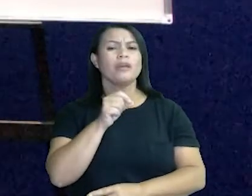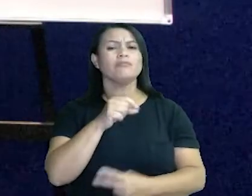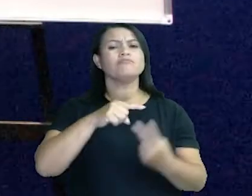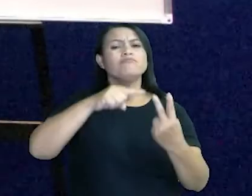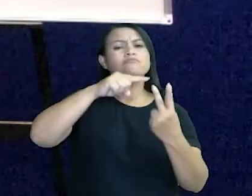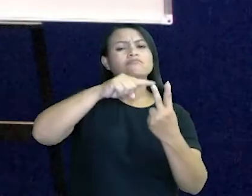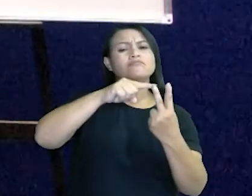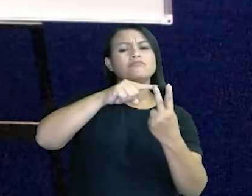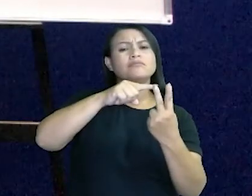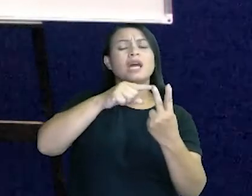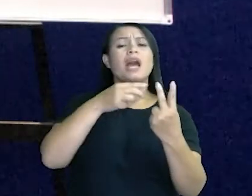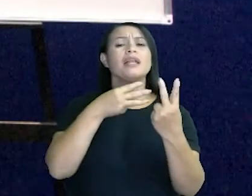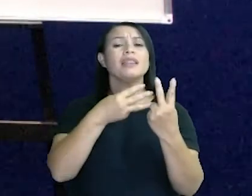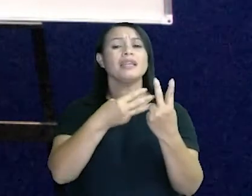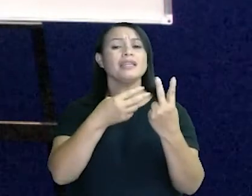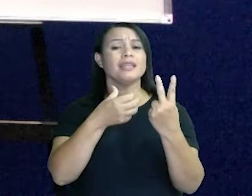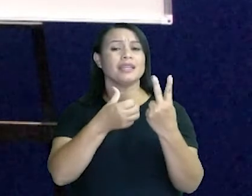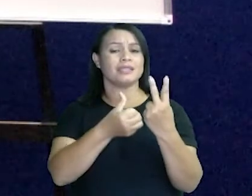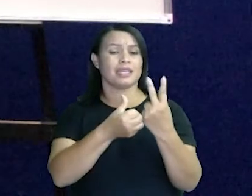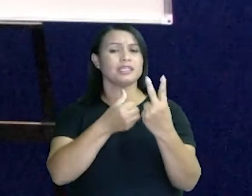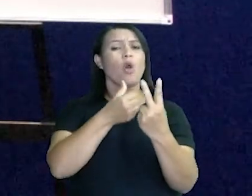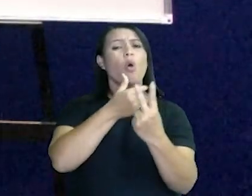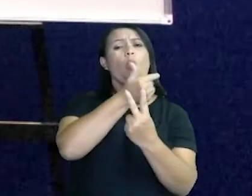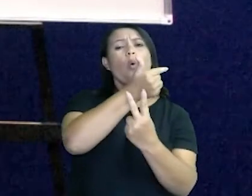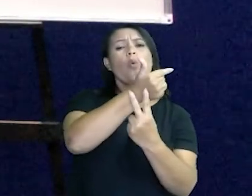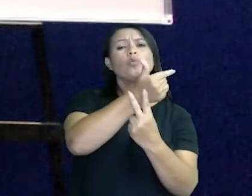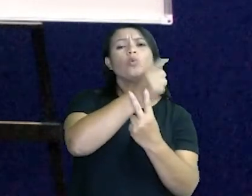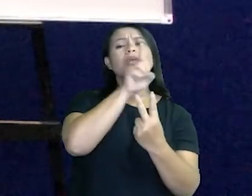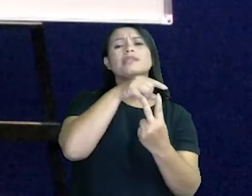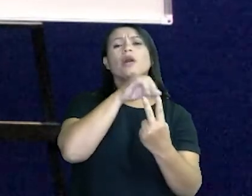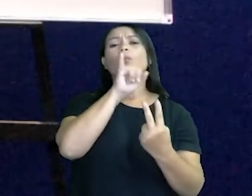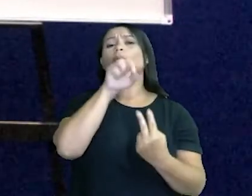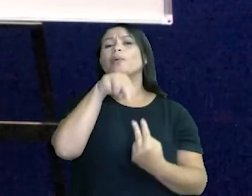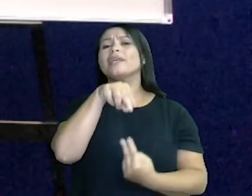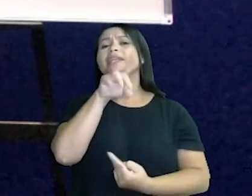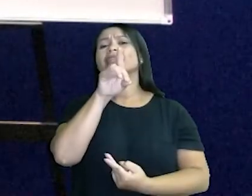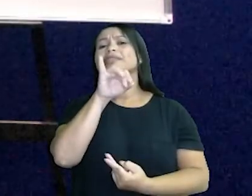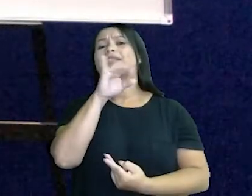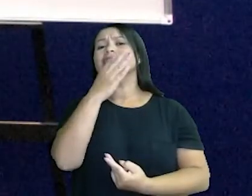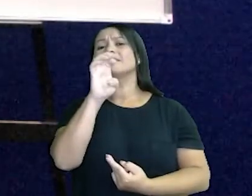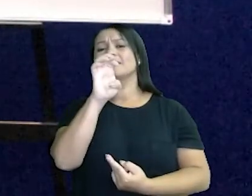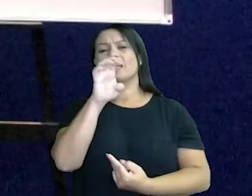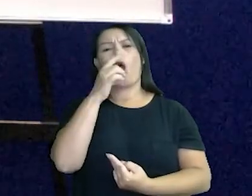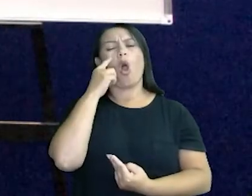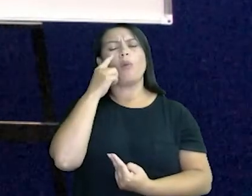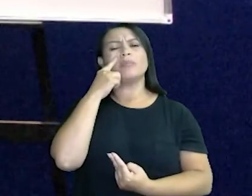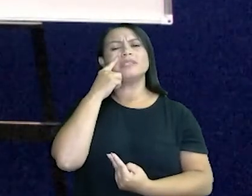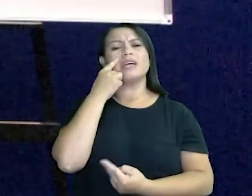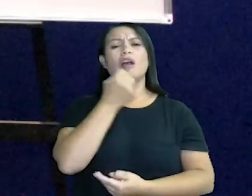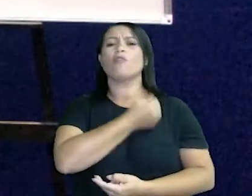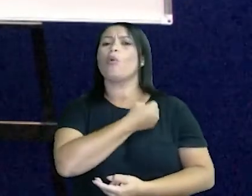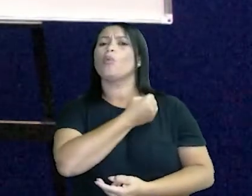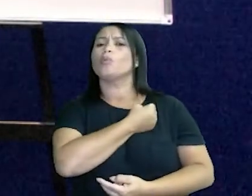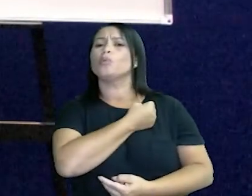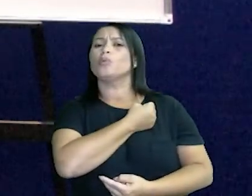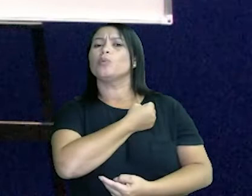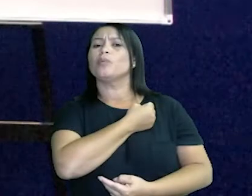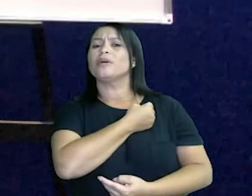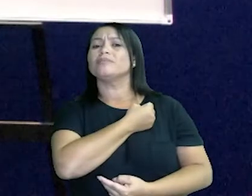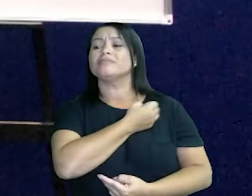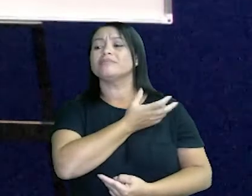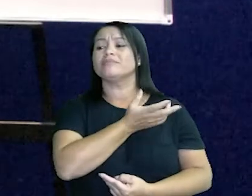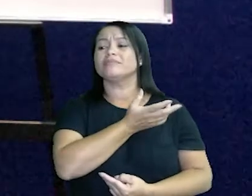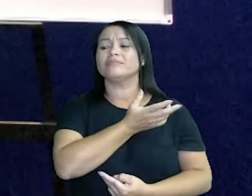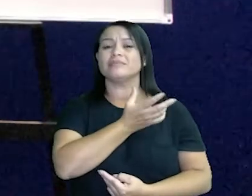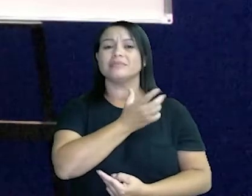esse dois Zinho aqui é o meu PIS esse número aqui ó